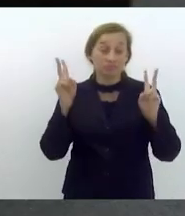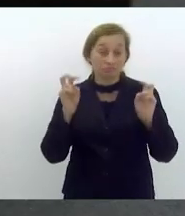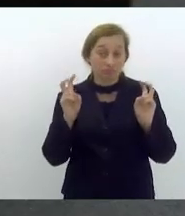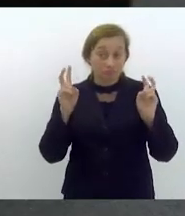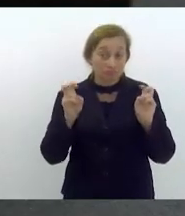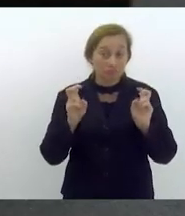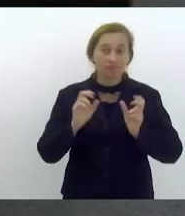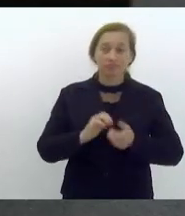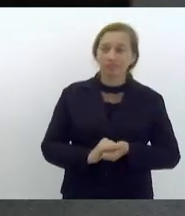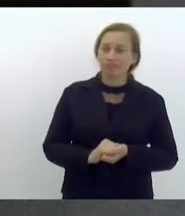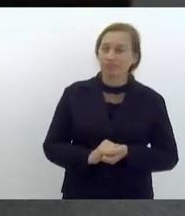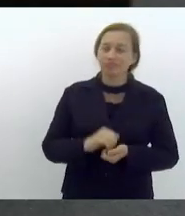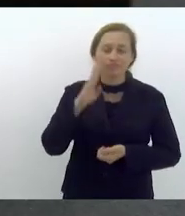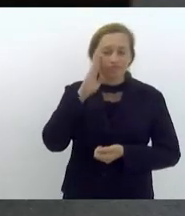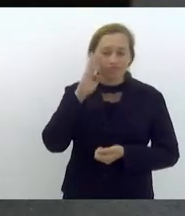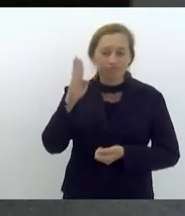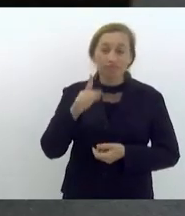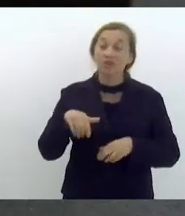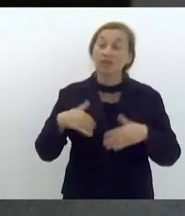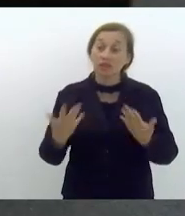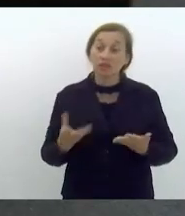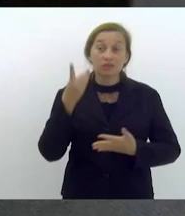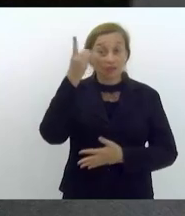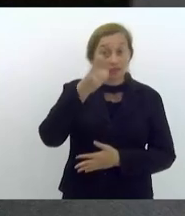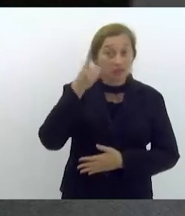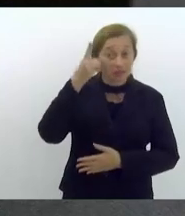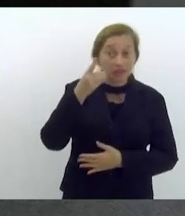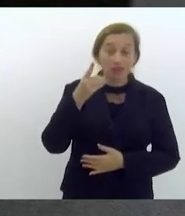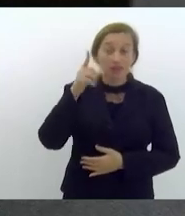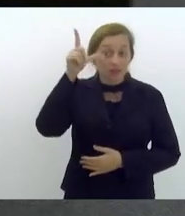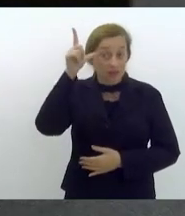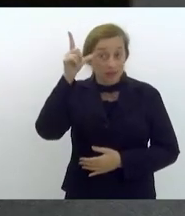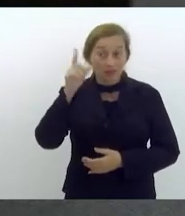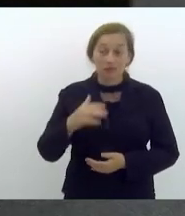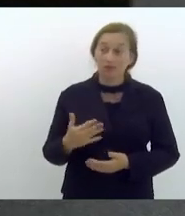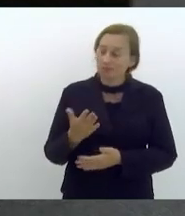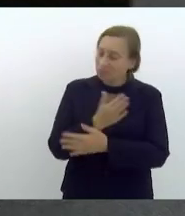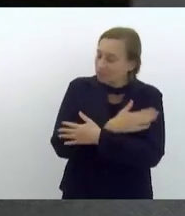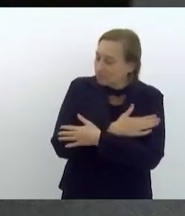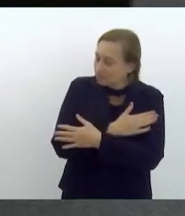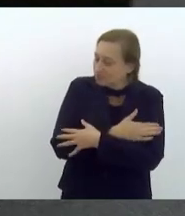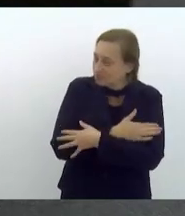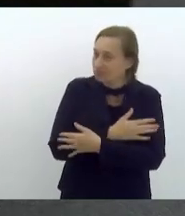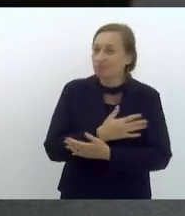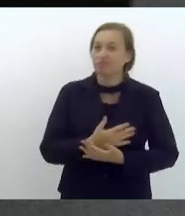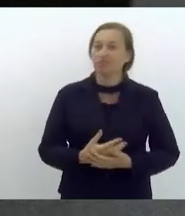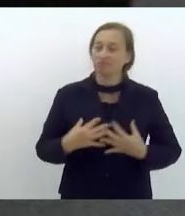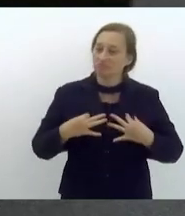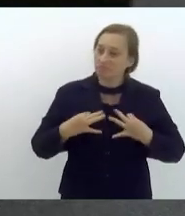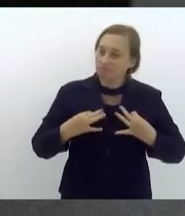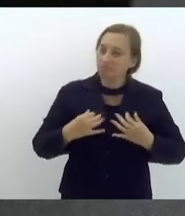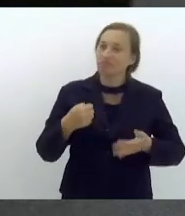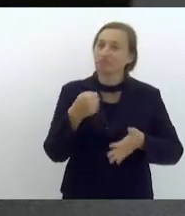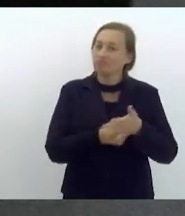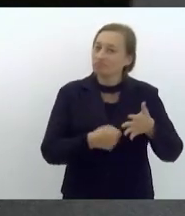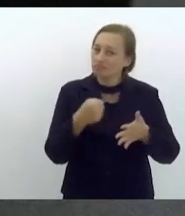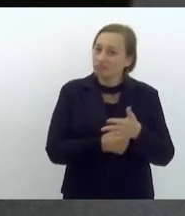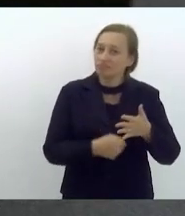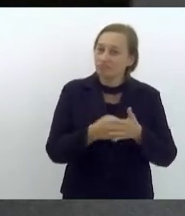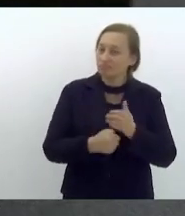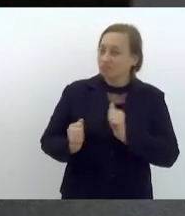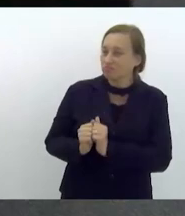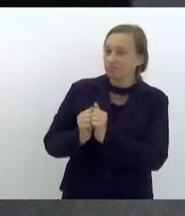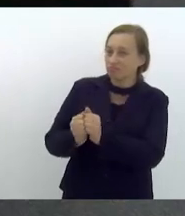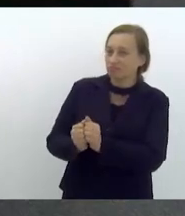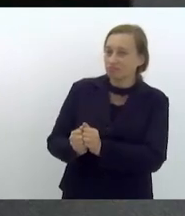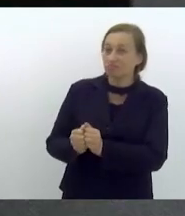de maneira tão fundamental então Deputado Lucinha fica aqui com o nosso abraço e disposição de luta com vossa